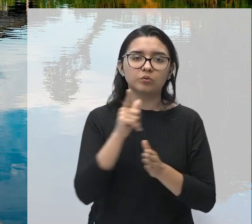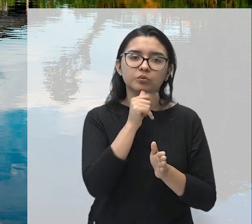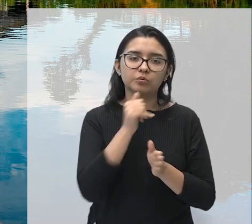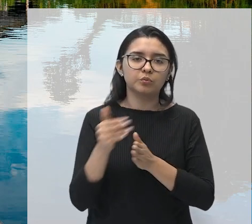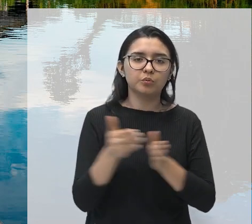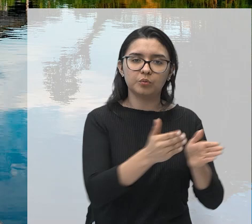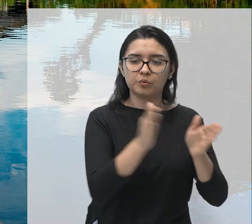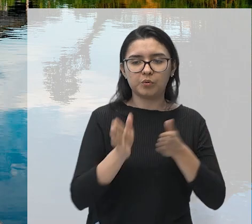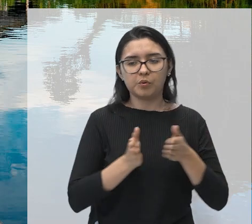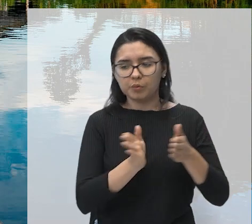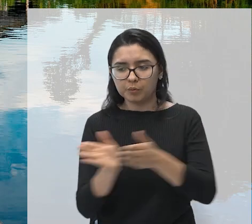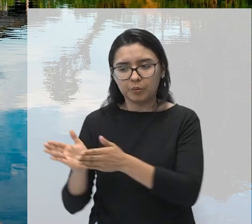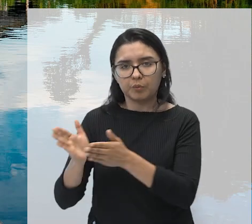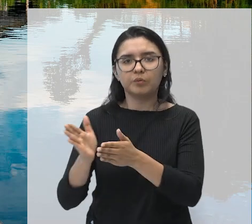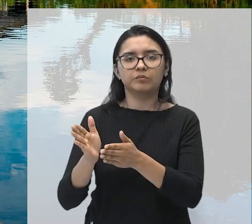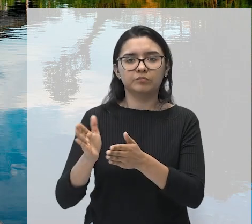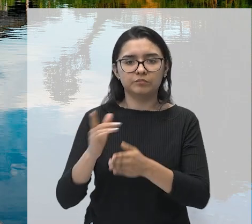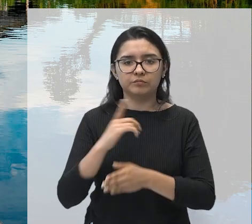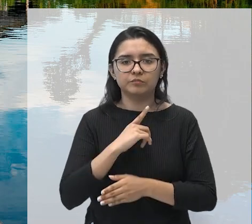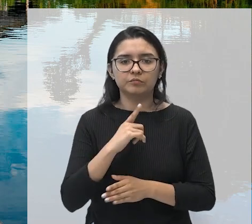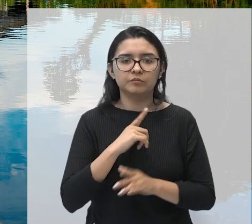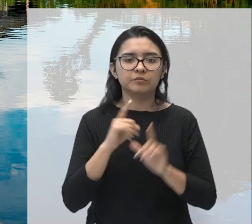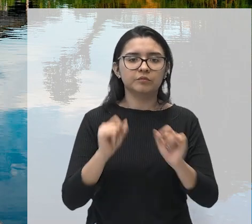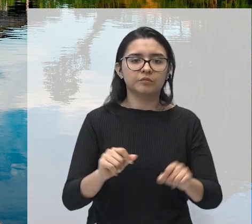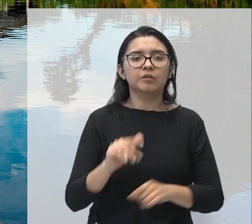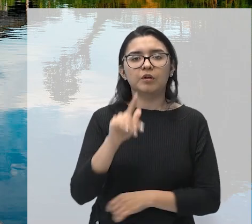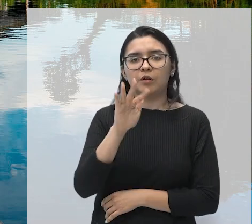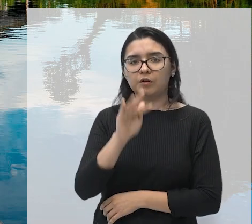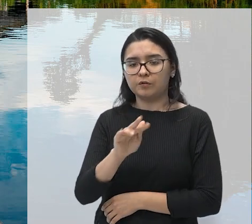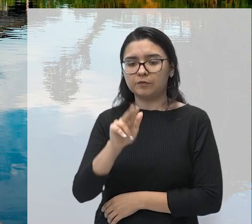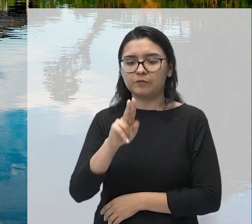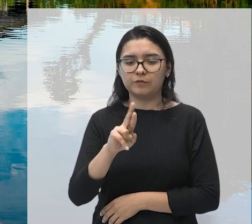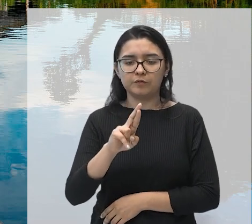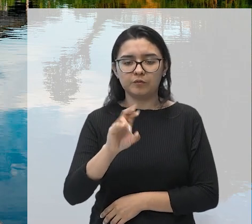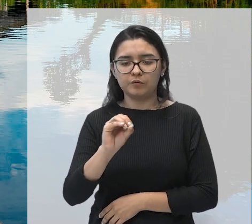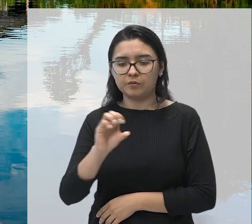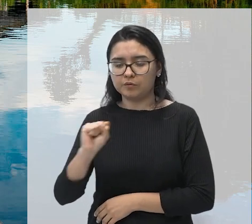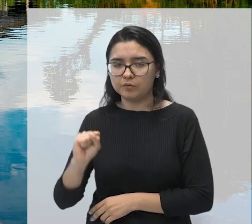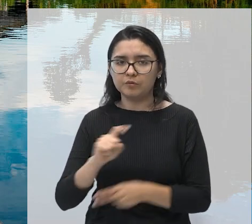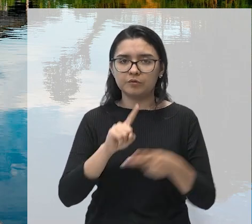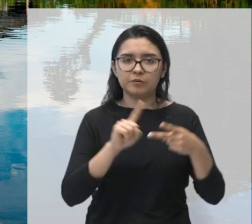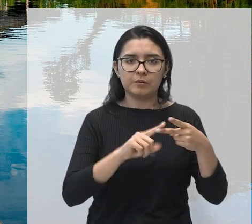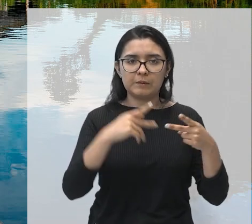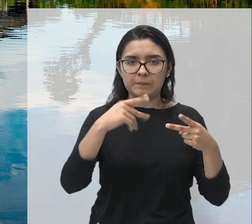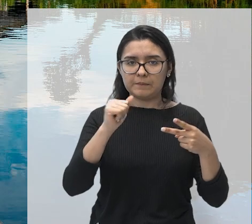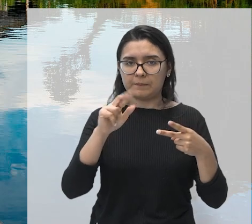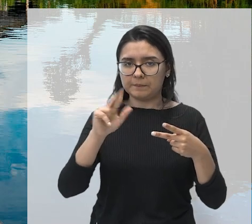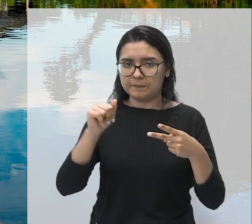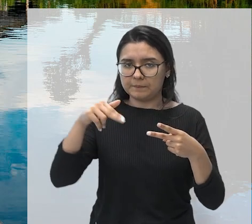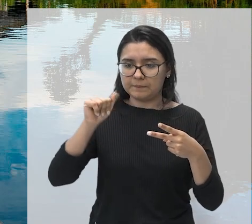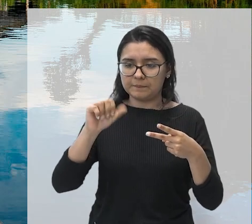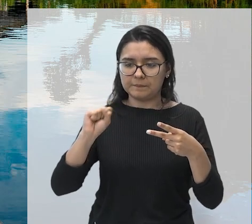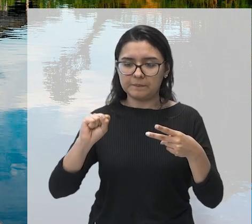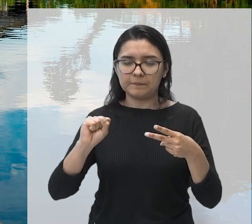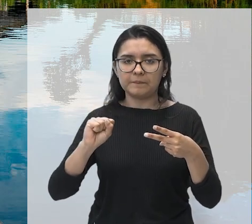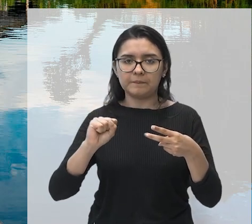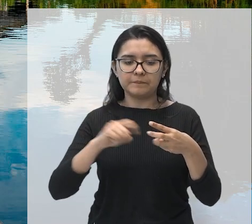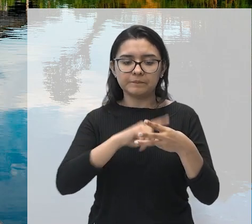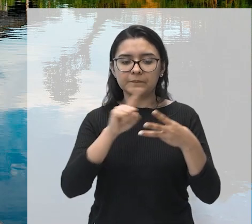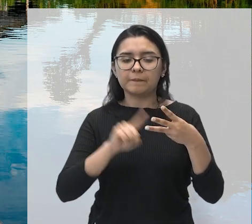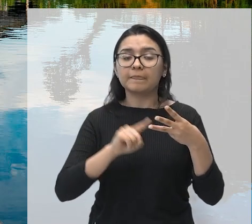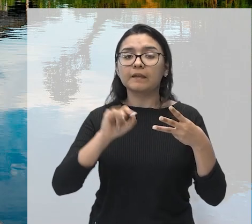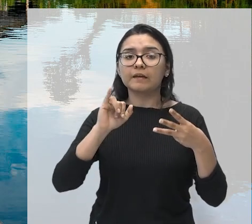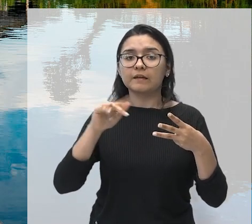da bacia amazônica, né, que são os furos, os paranás e os igarapés. Então nós